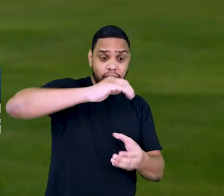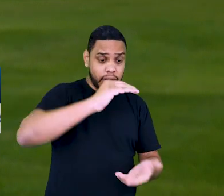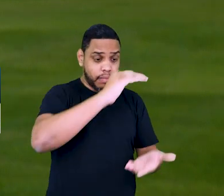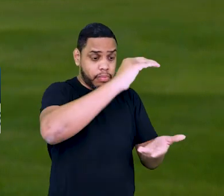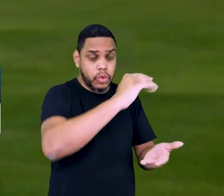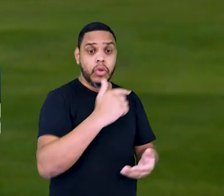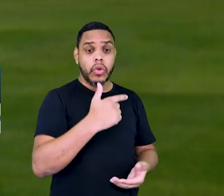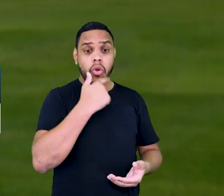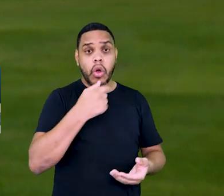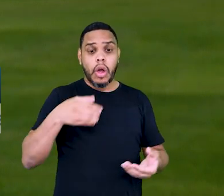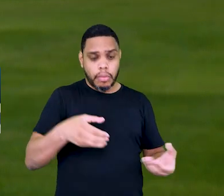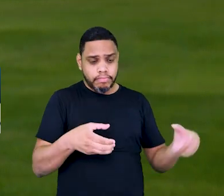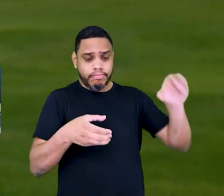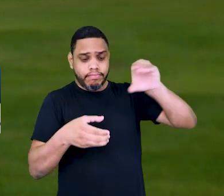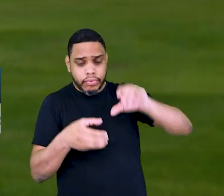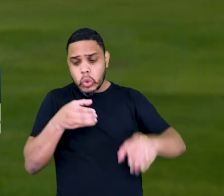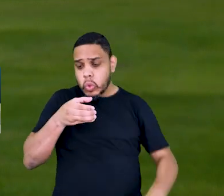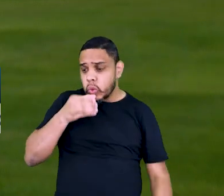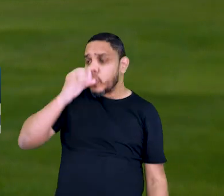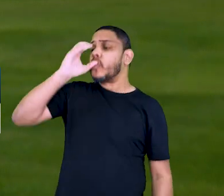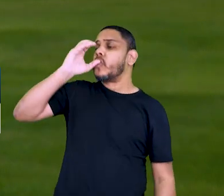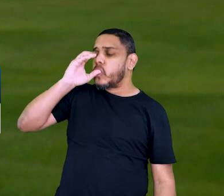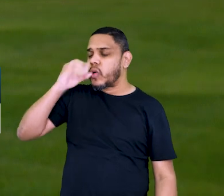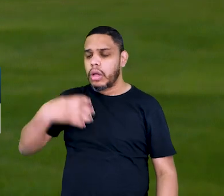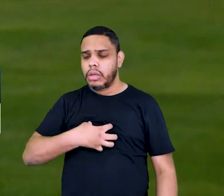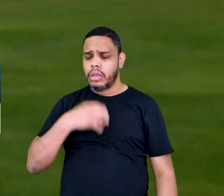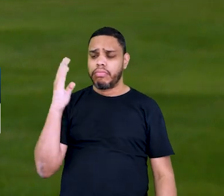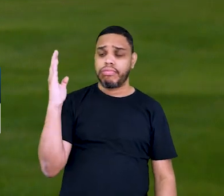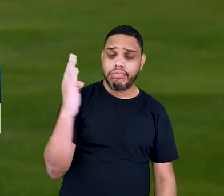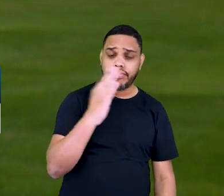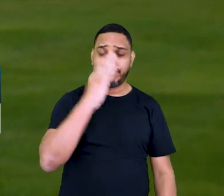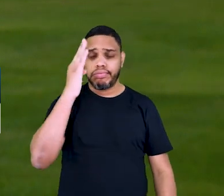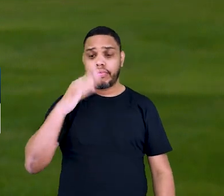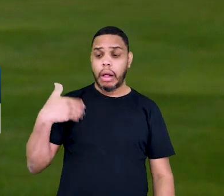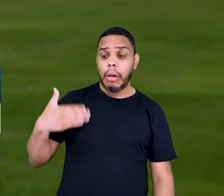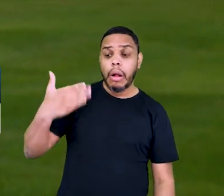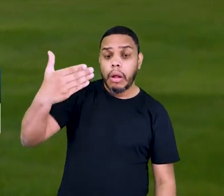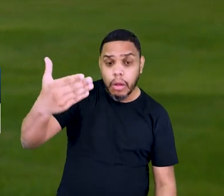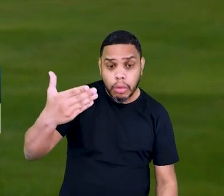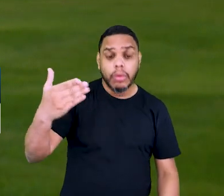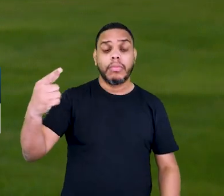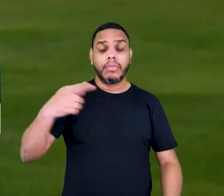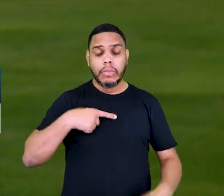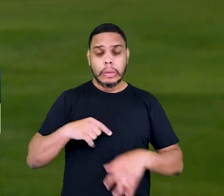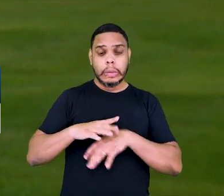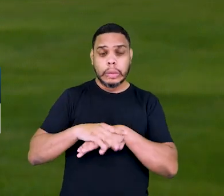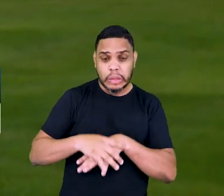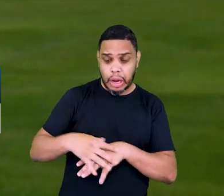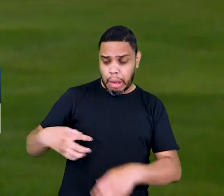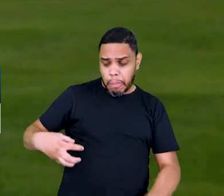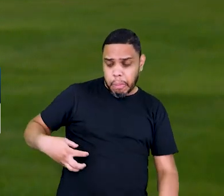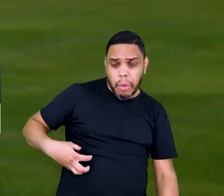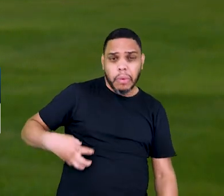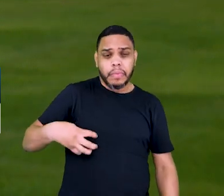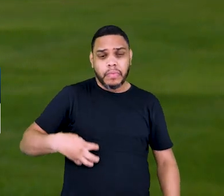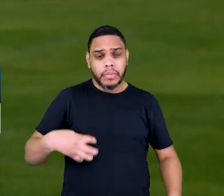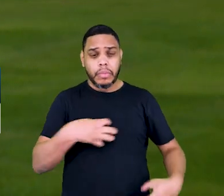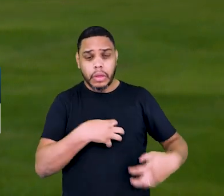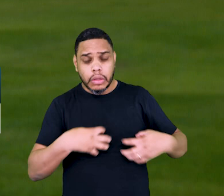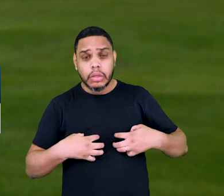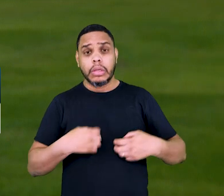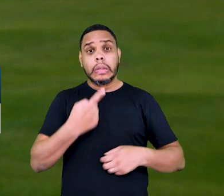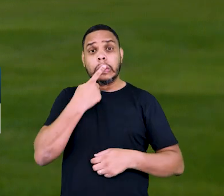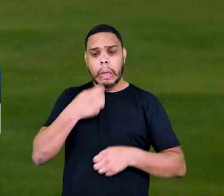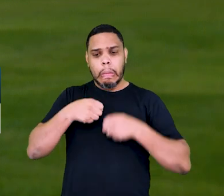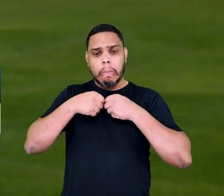sentiu mal e o quadro de saúde se agravou dias depois. Ele teve inflamação no esôfago, úlcera, sangramento